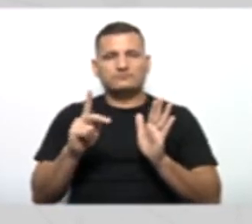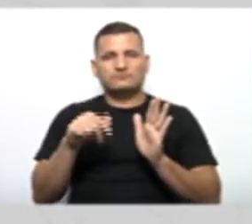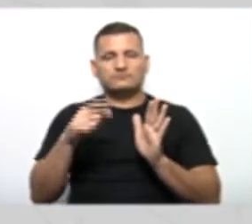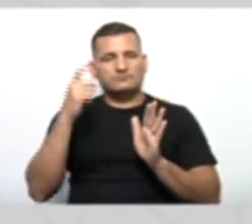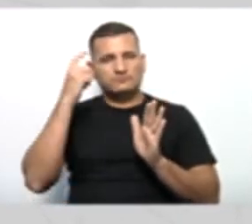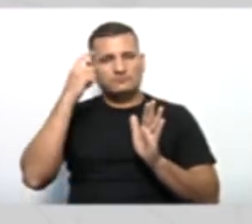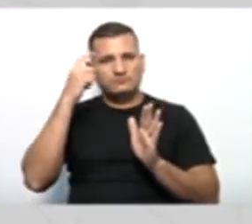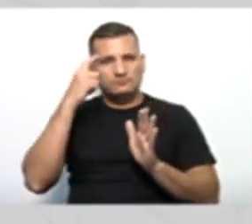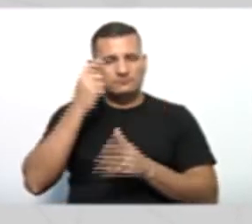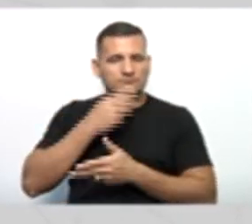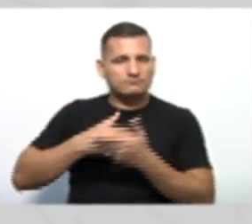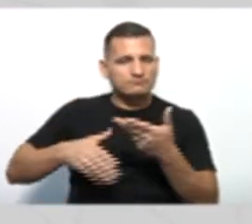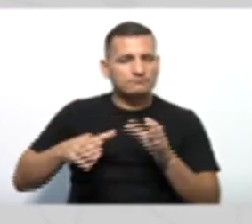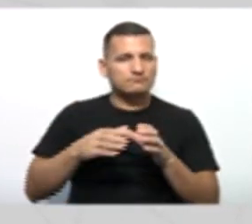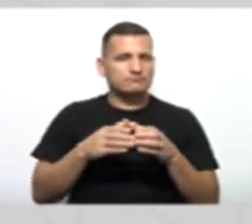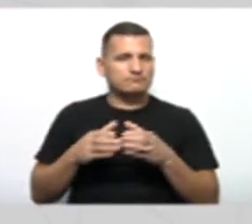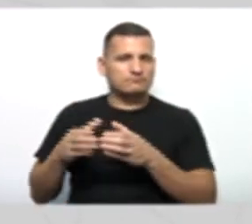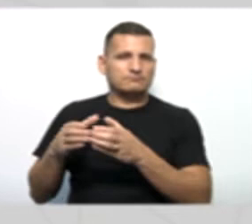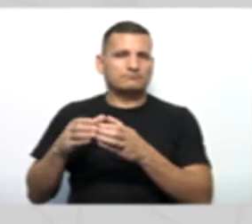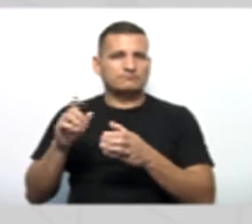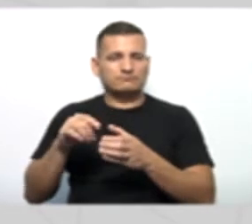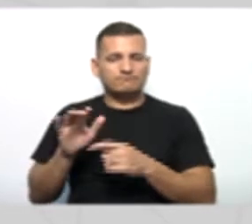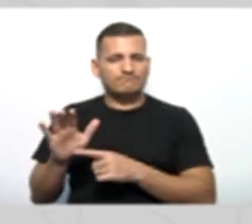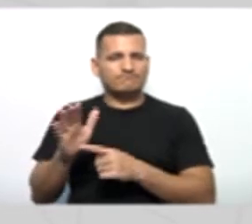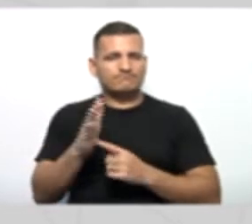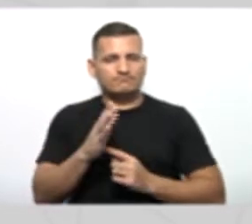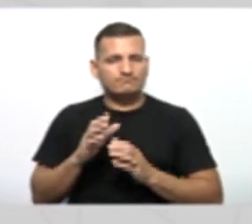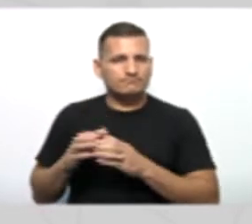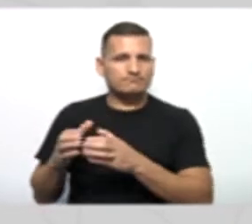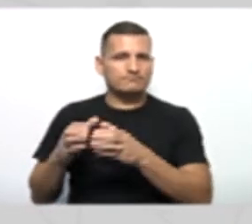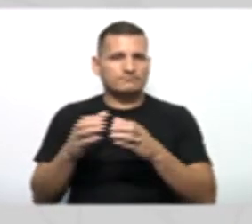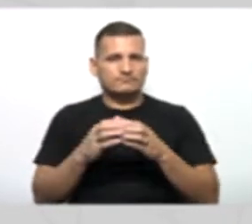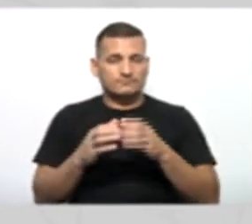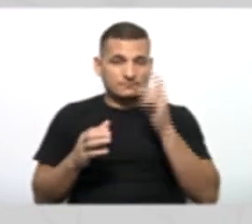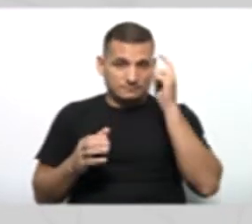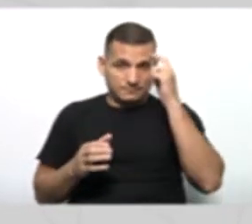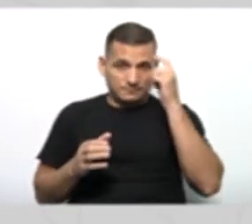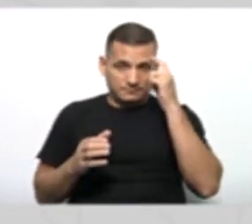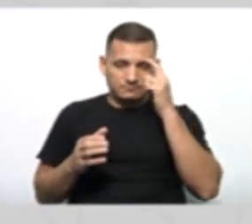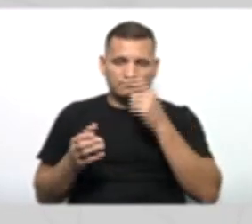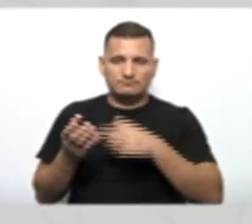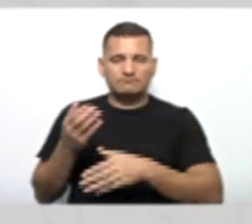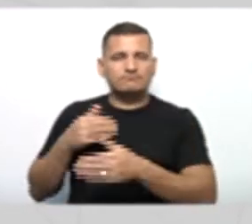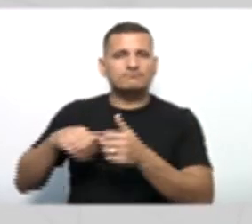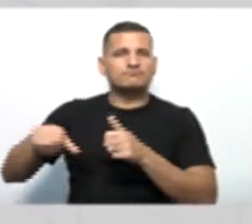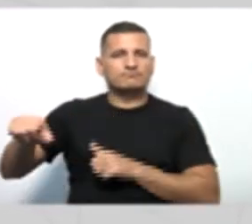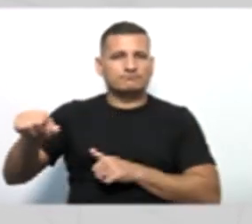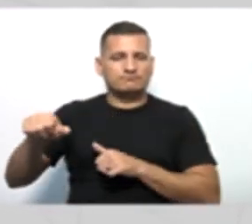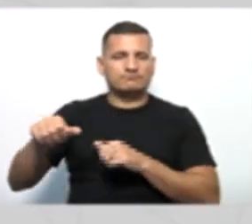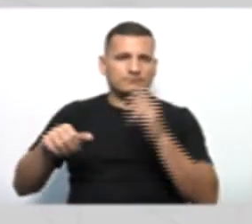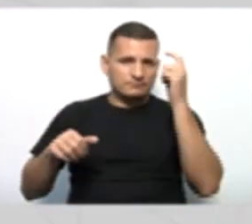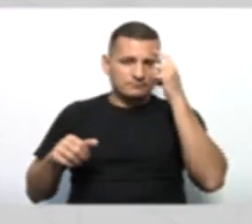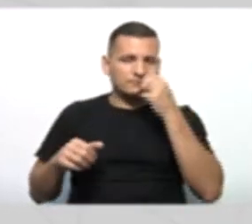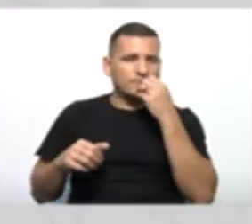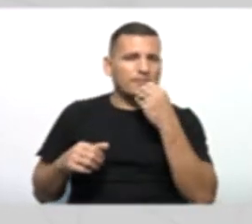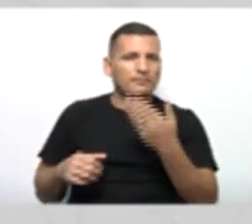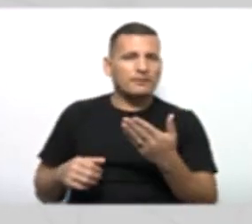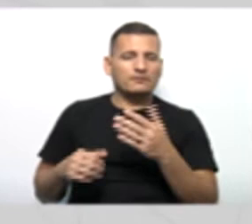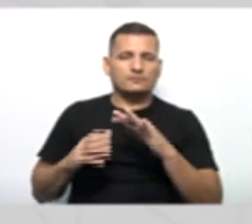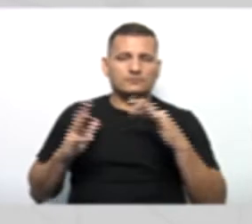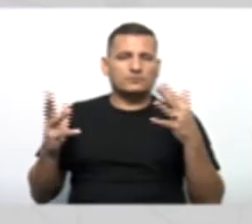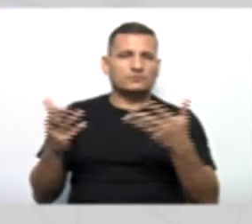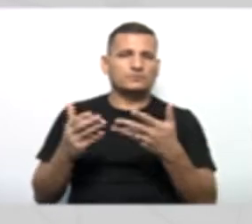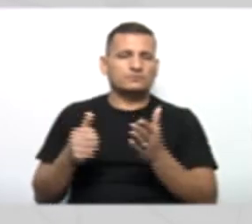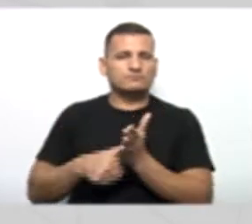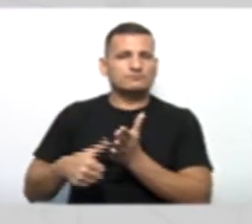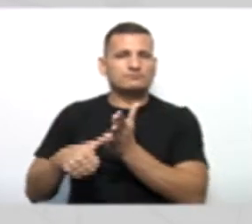de pensar coletivamente é de agir coletivamente é de pensar no outro é de pensar no bem-estar de todos os